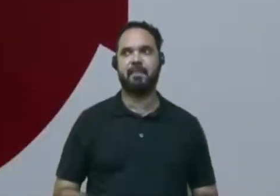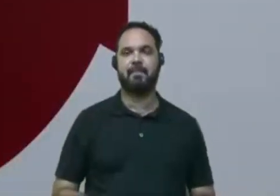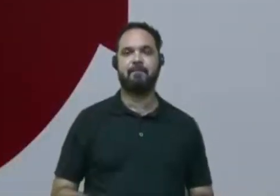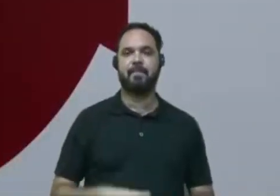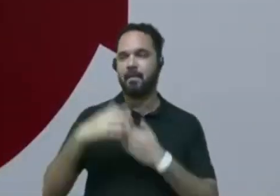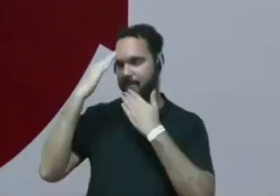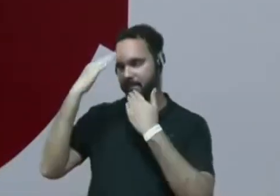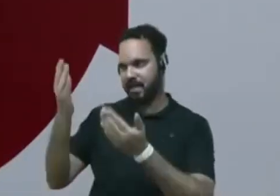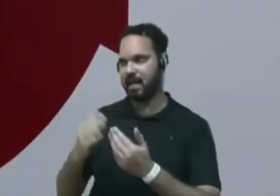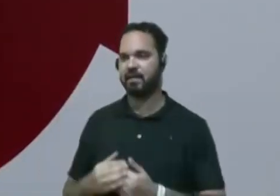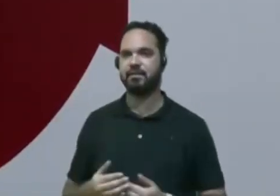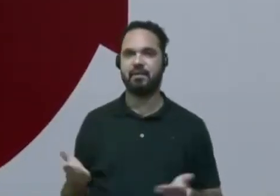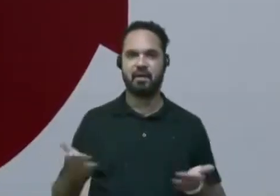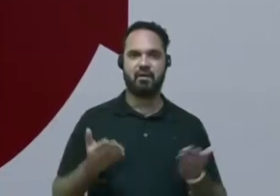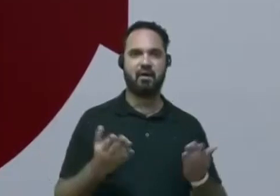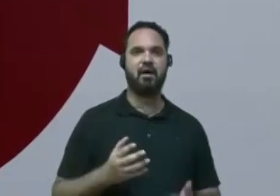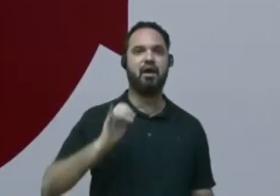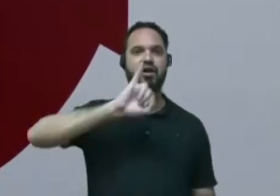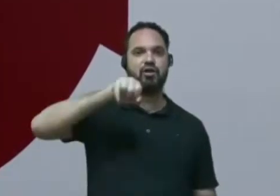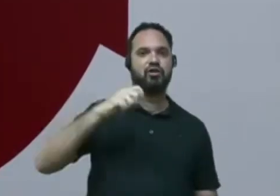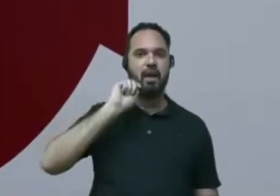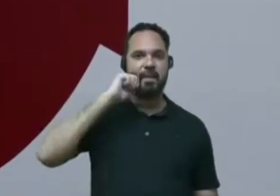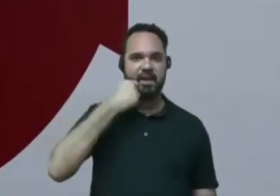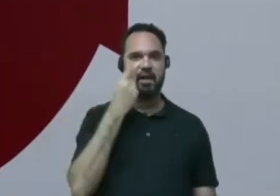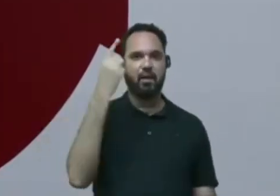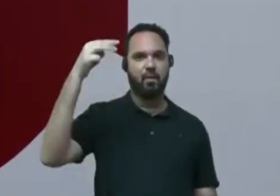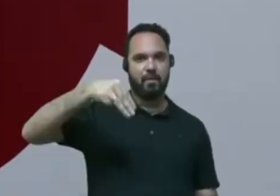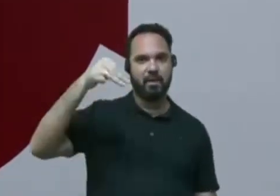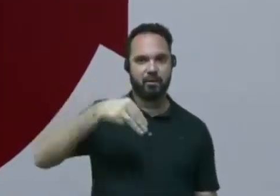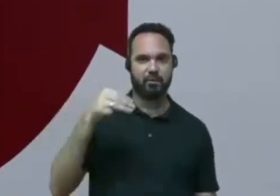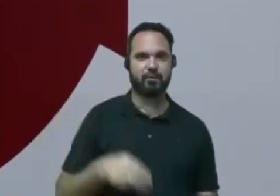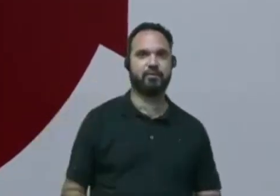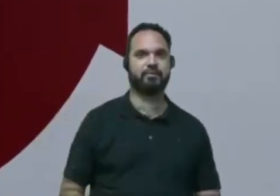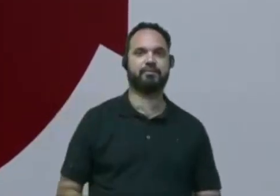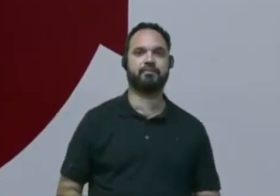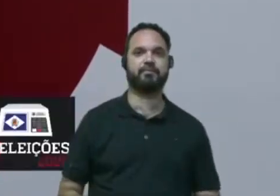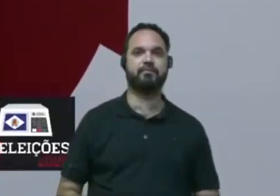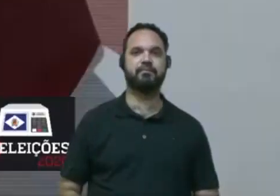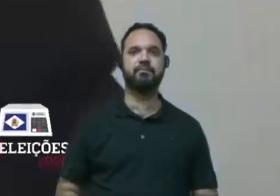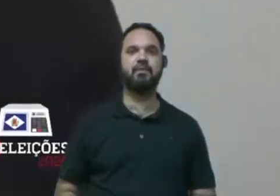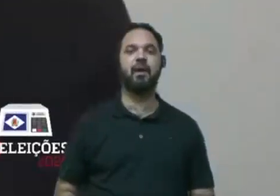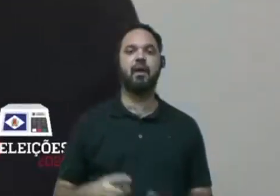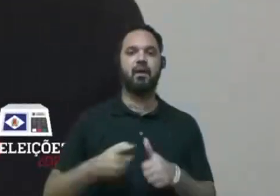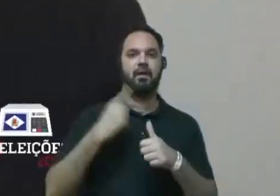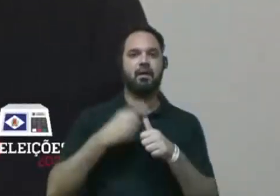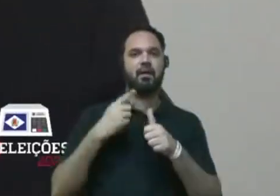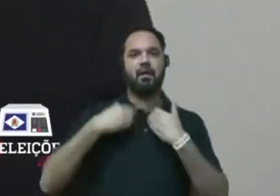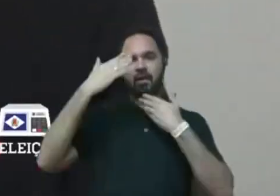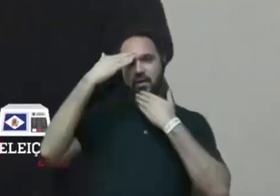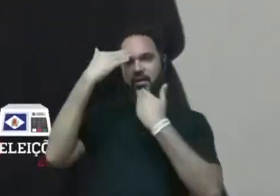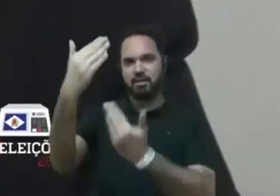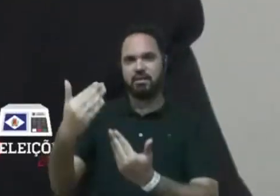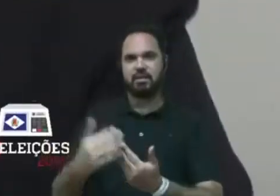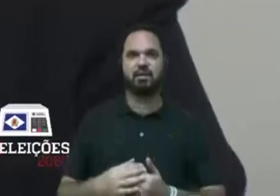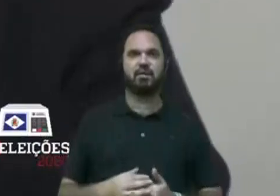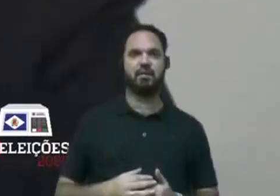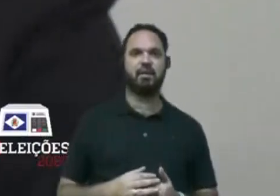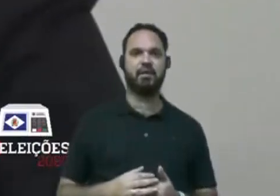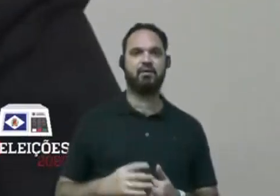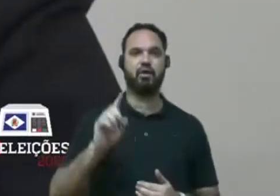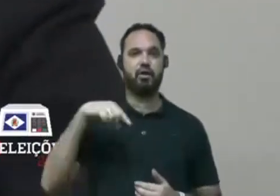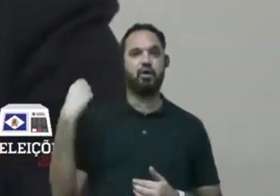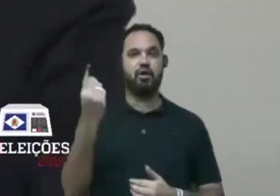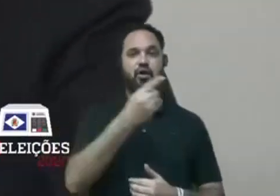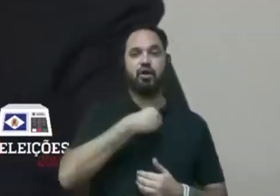obrigada Doutor Afonso agora o candidato Juninho tenta um minuto para as considerações finais primeiramente de agradecimento que eu estou